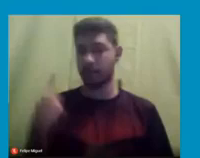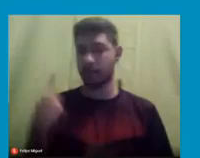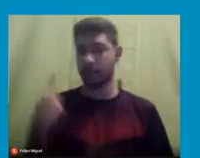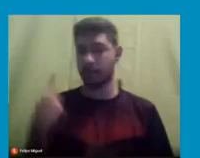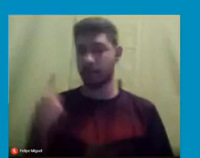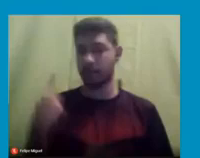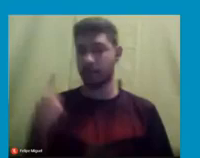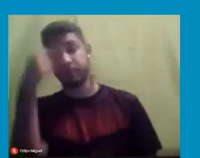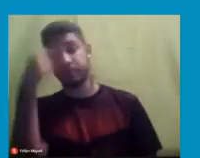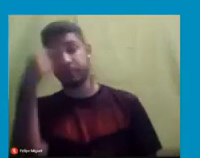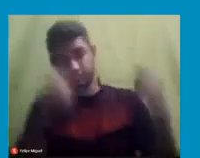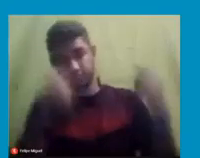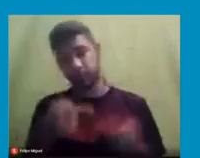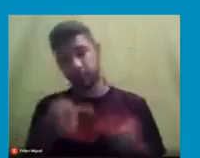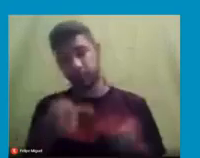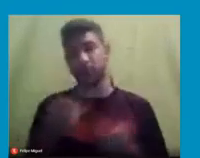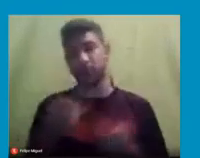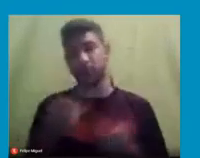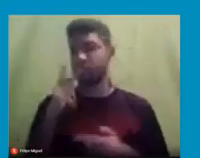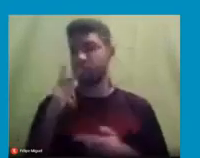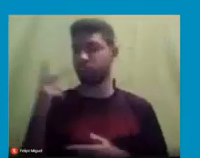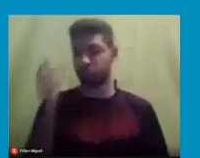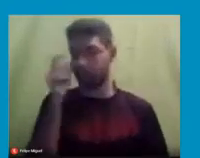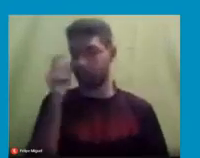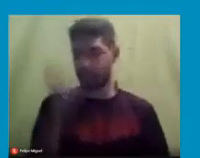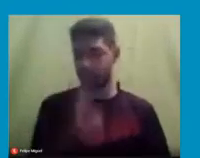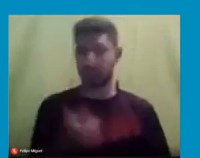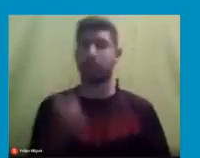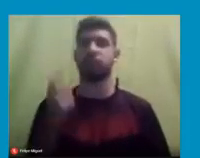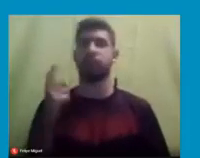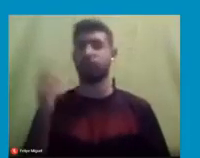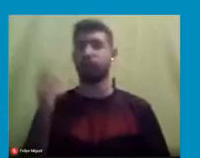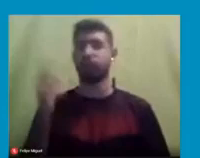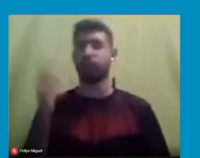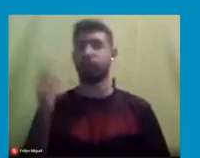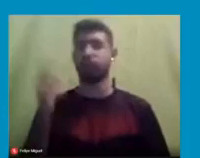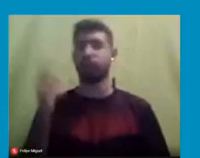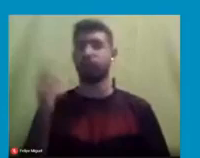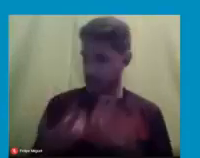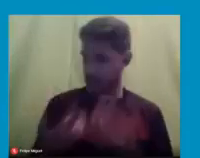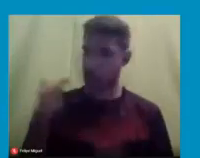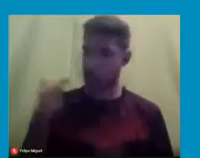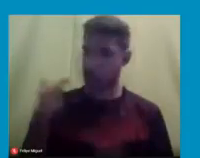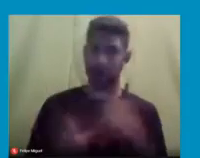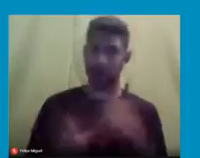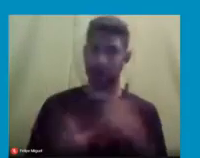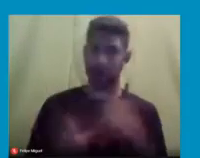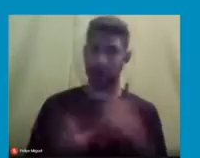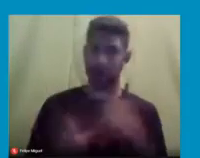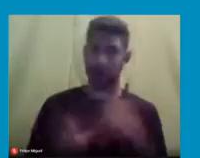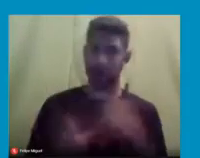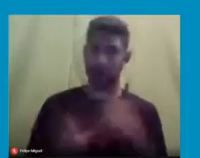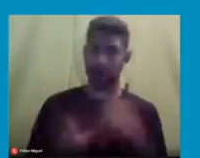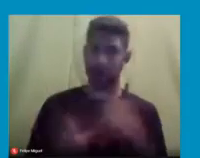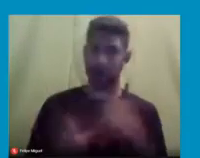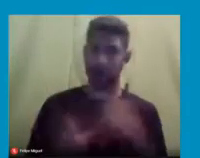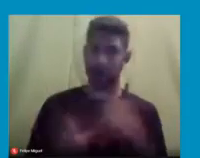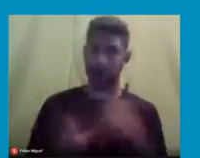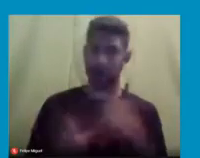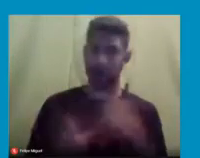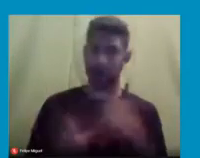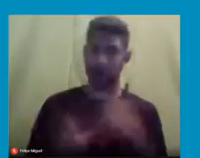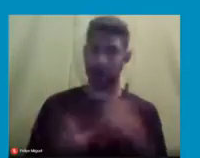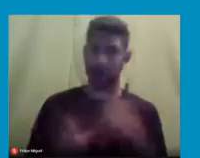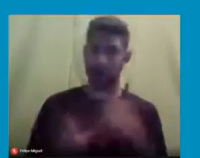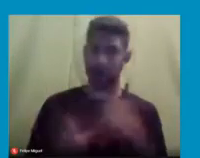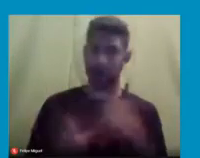esse debate ficou muito colocado, e foi penoso também, trabalhar essa questão frente a pessoas que eu adoro, que têm uma produção fundamental